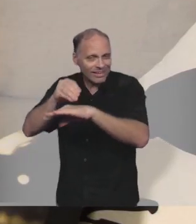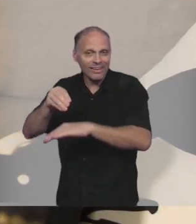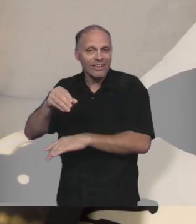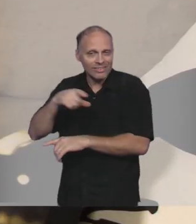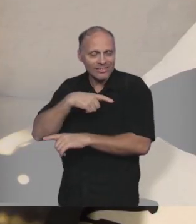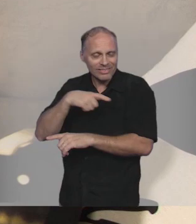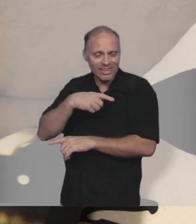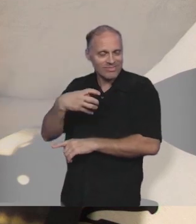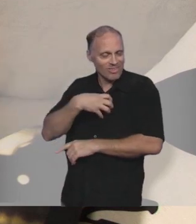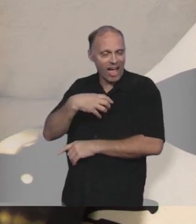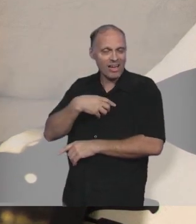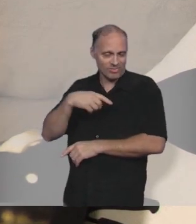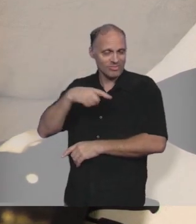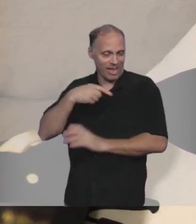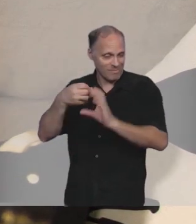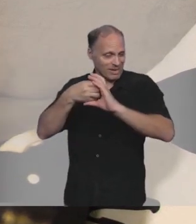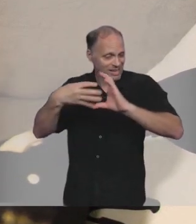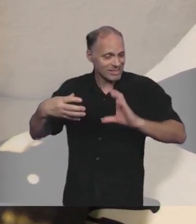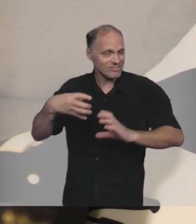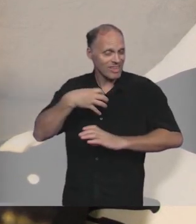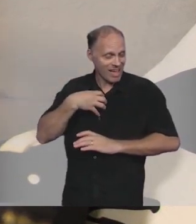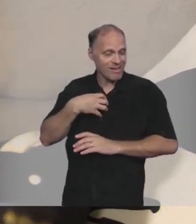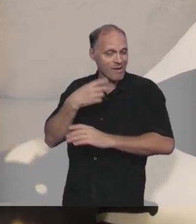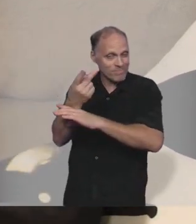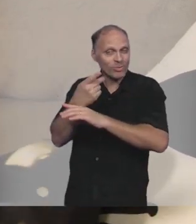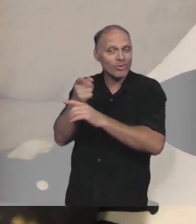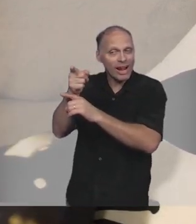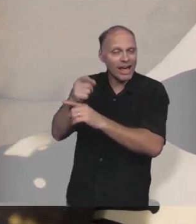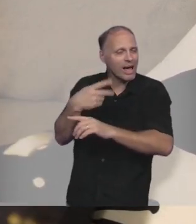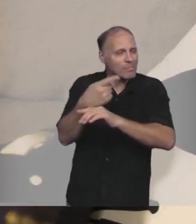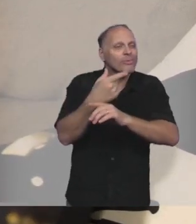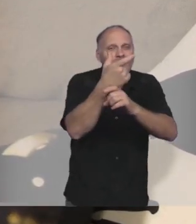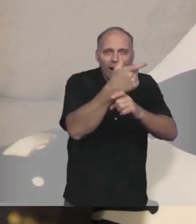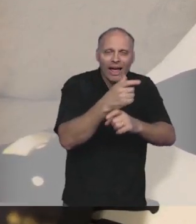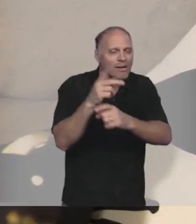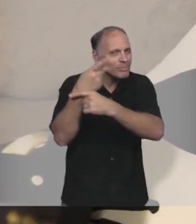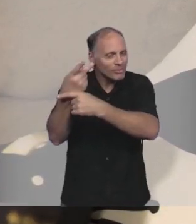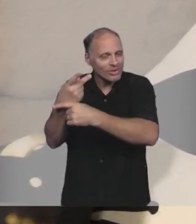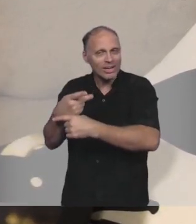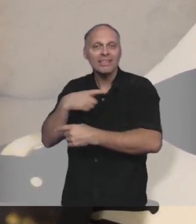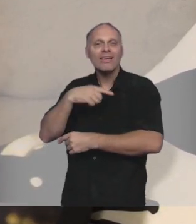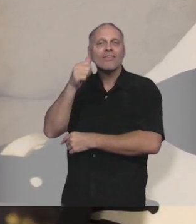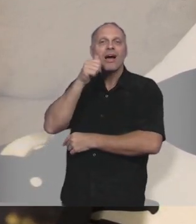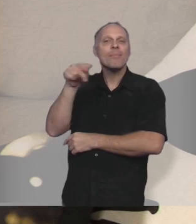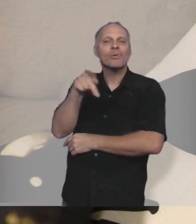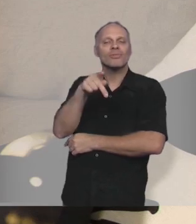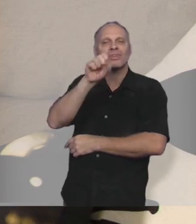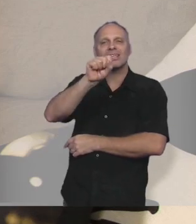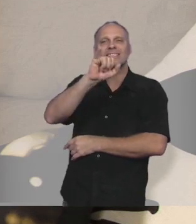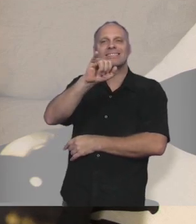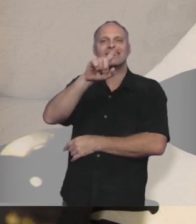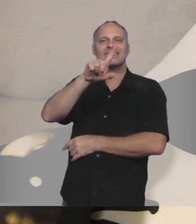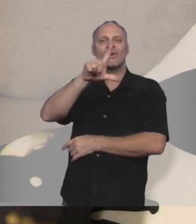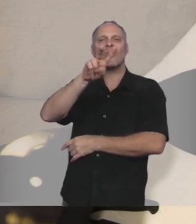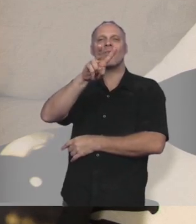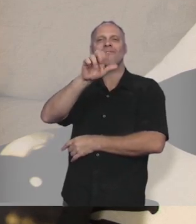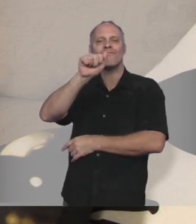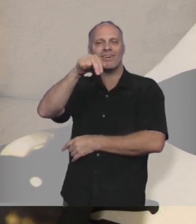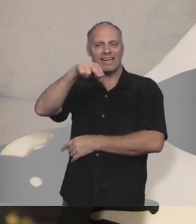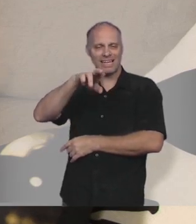tu tem a manha, então tu de repente procura isso, procura aquilo. Então uma professora minha, Silvana, professora